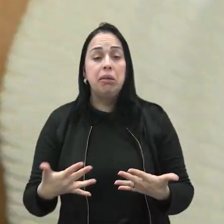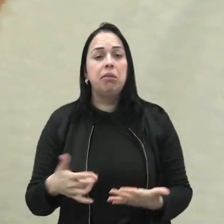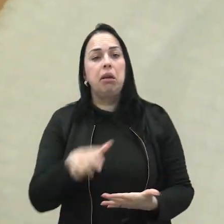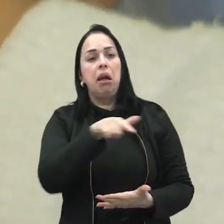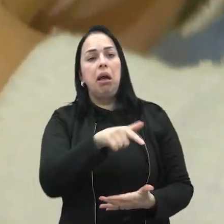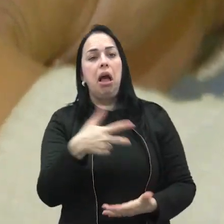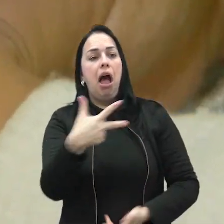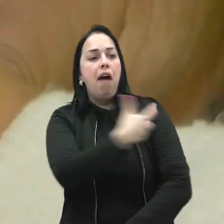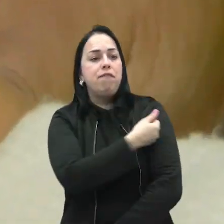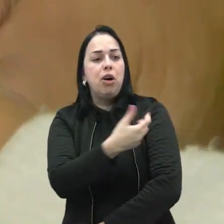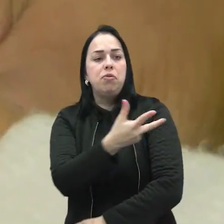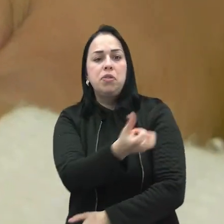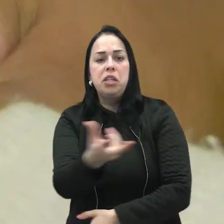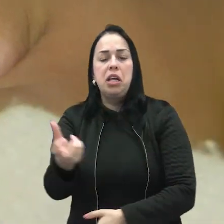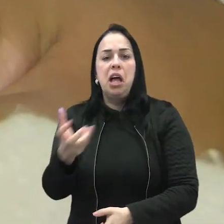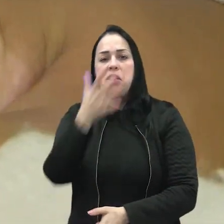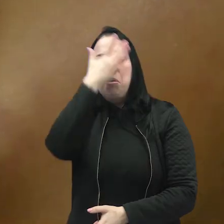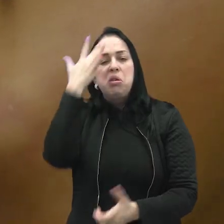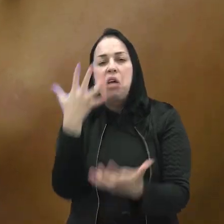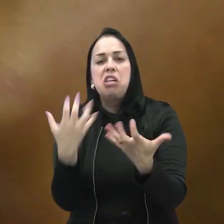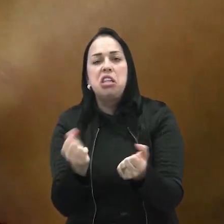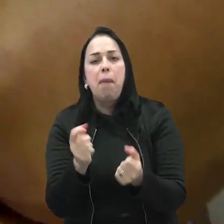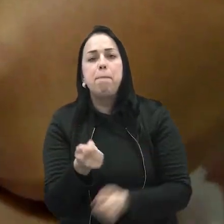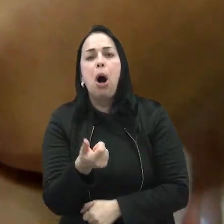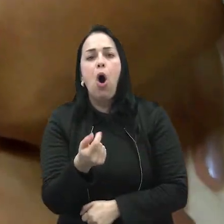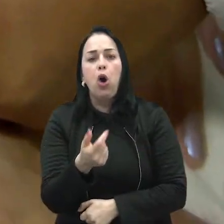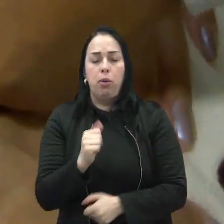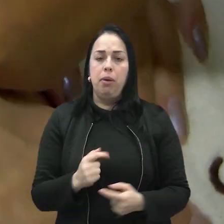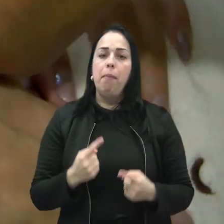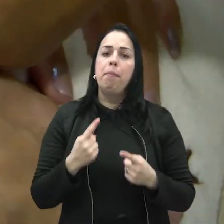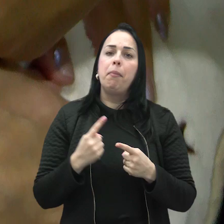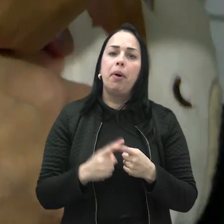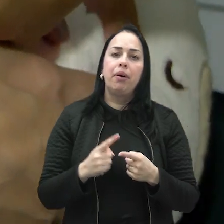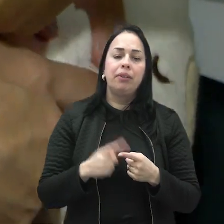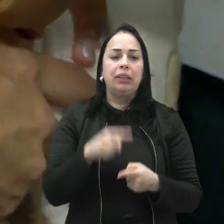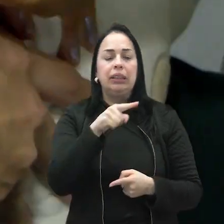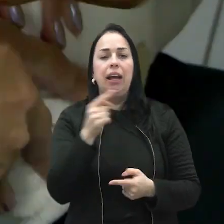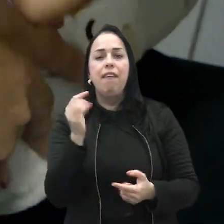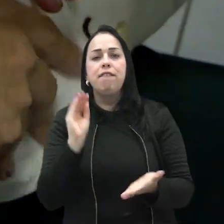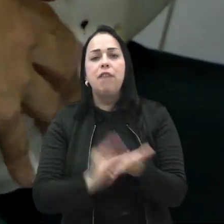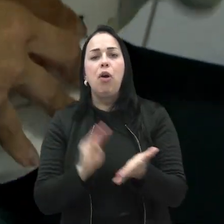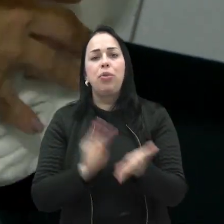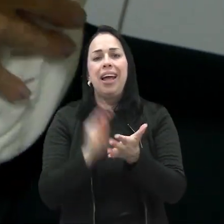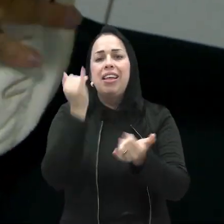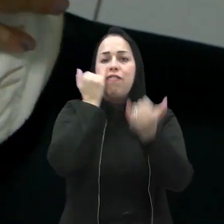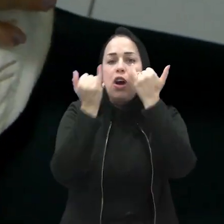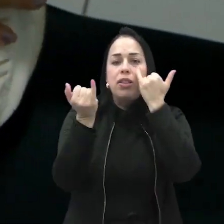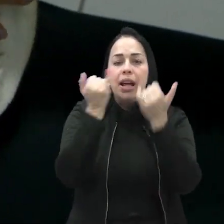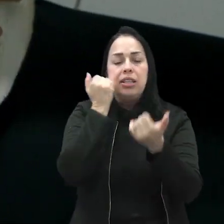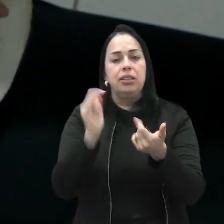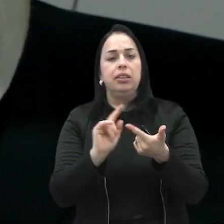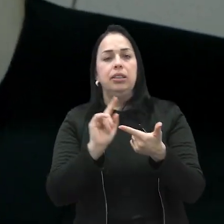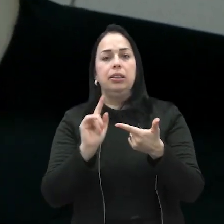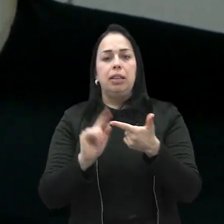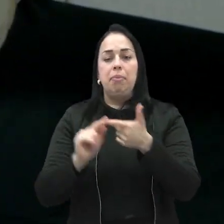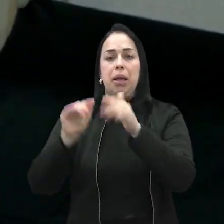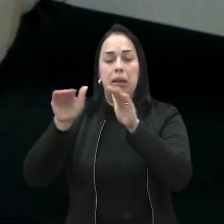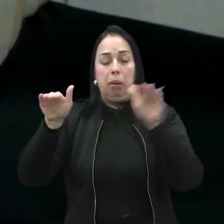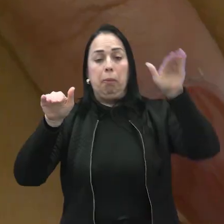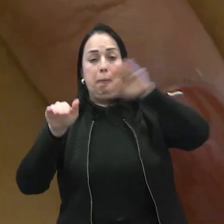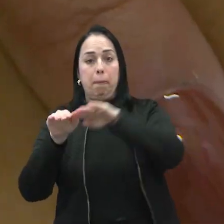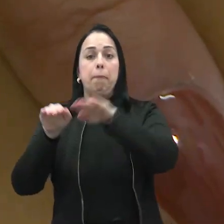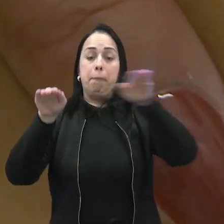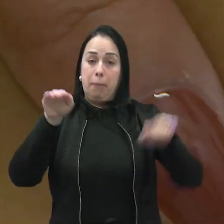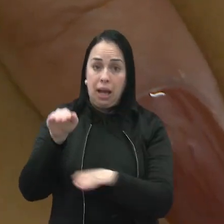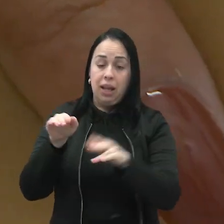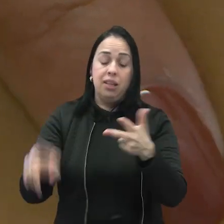infantil estagnou no mundo. Os principais motivos são a desinformação, a desigualdade